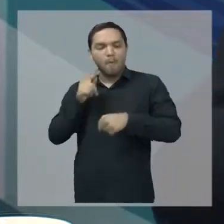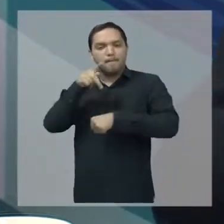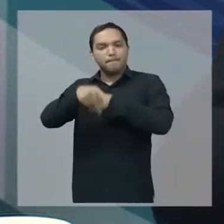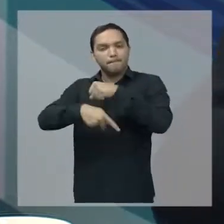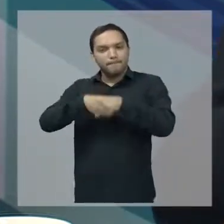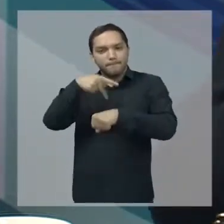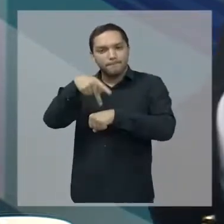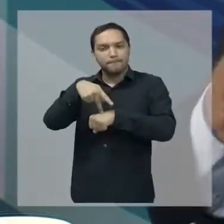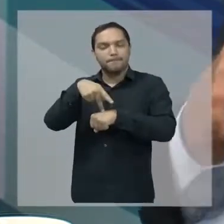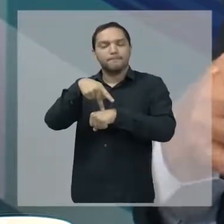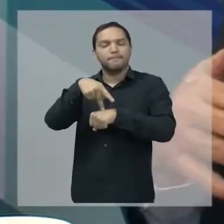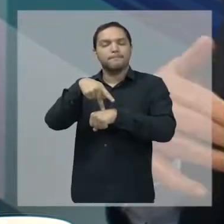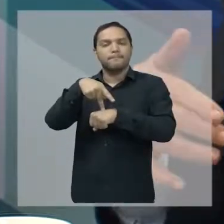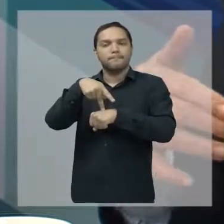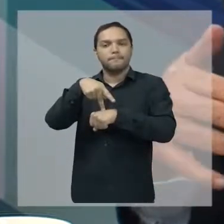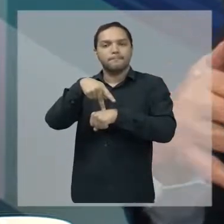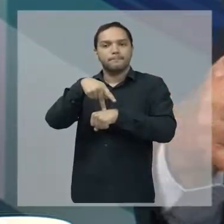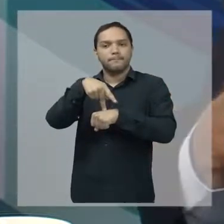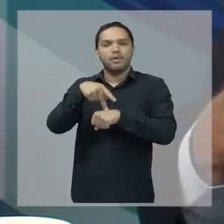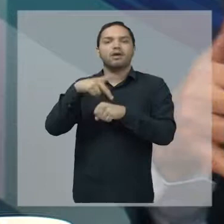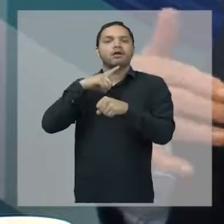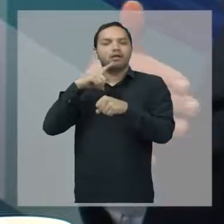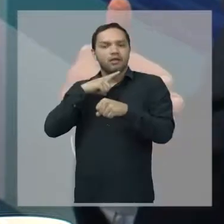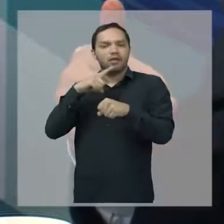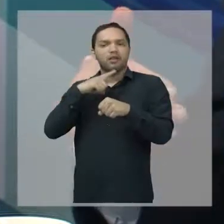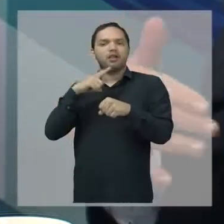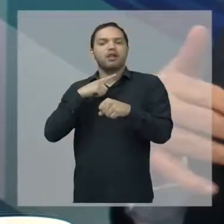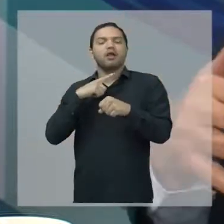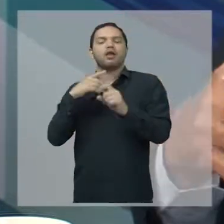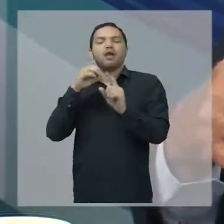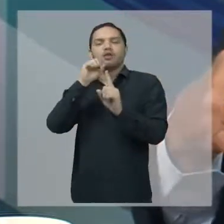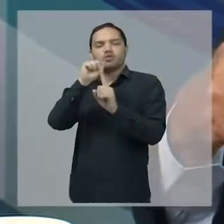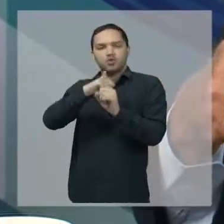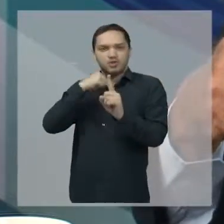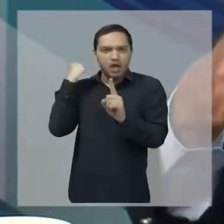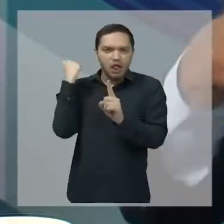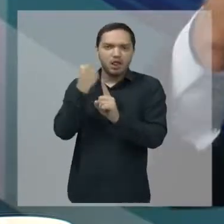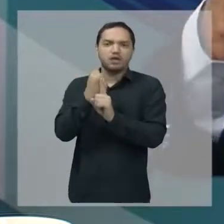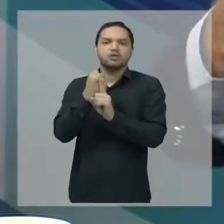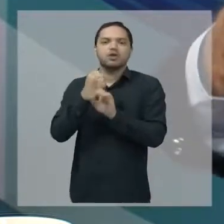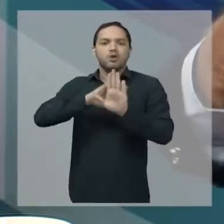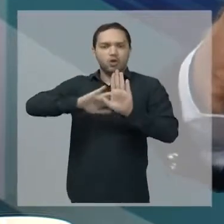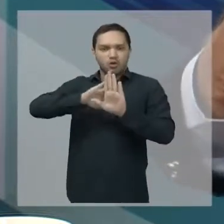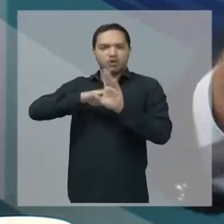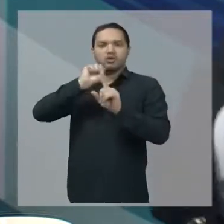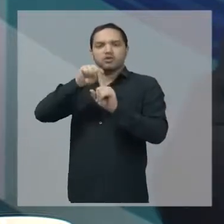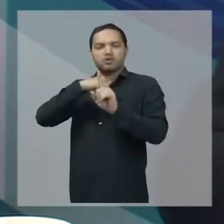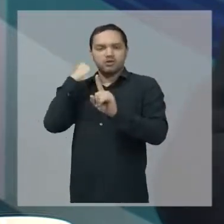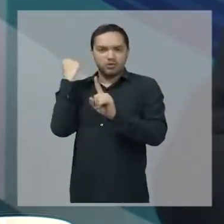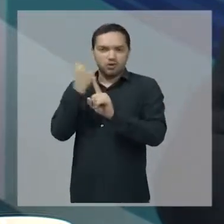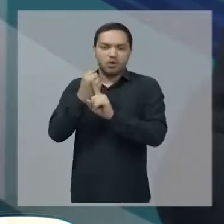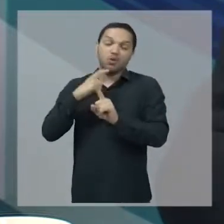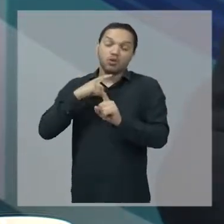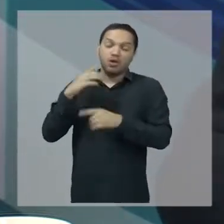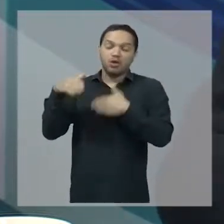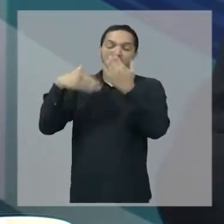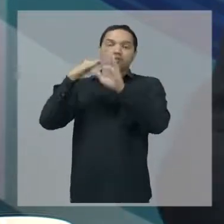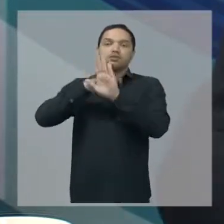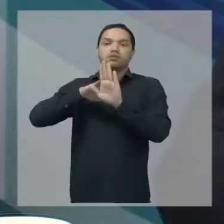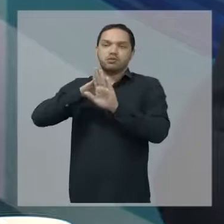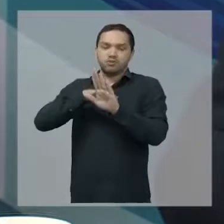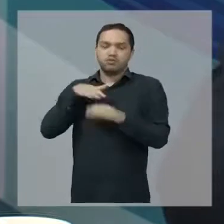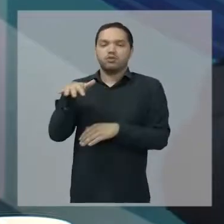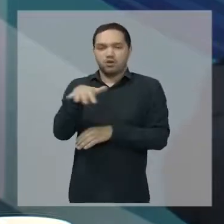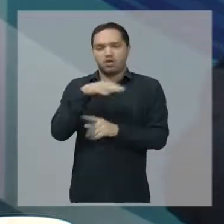aos países de raízes socialistas ou mais avançadas